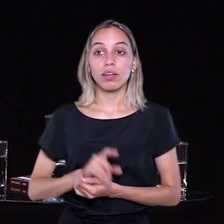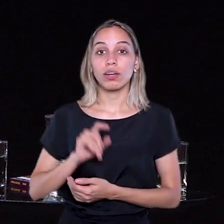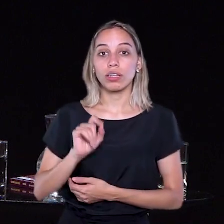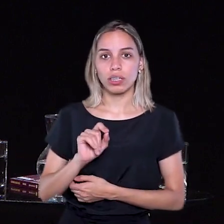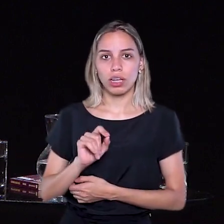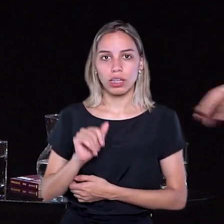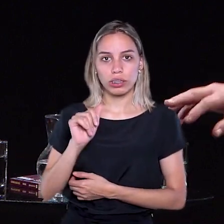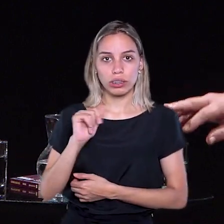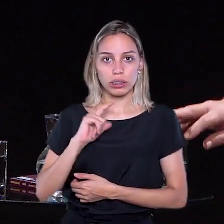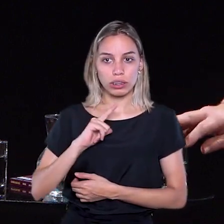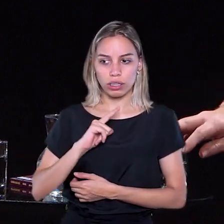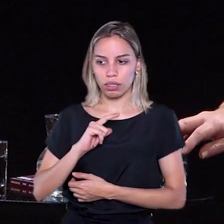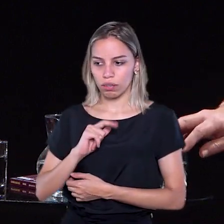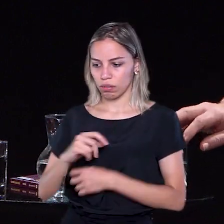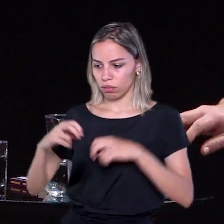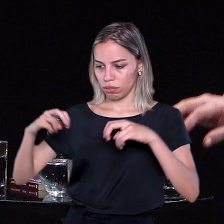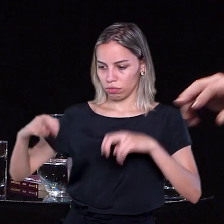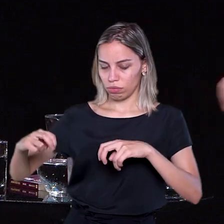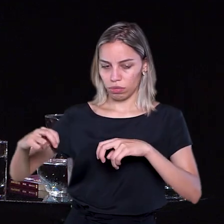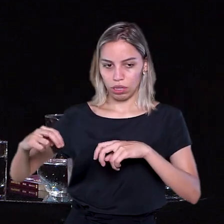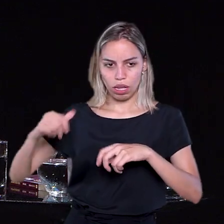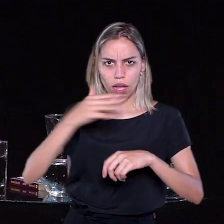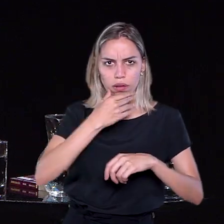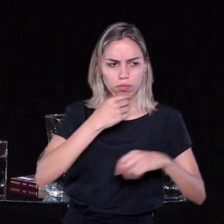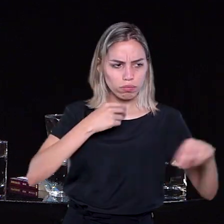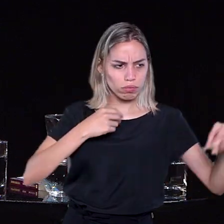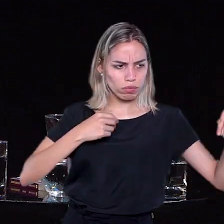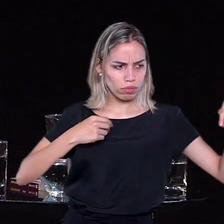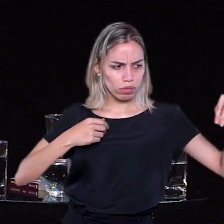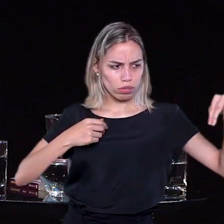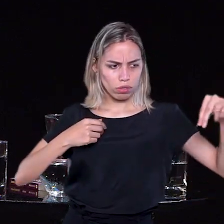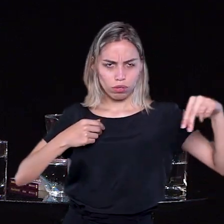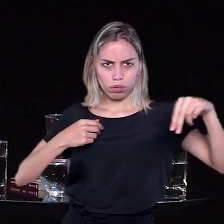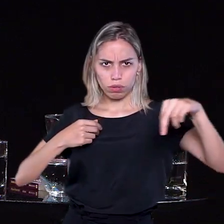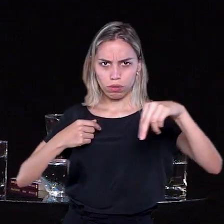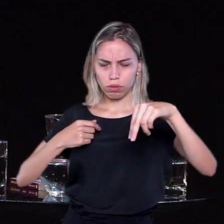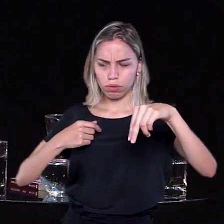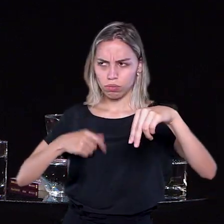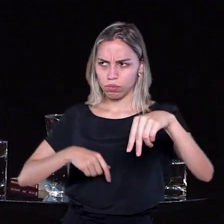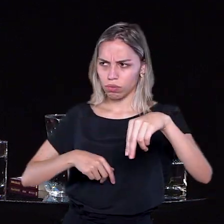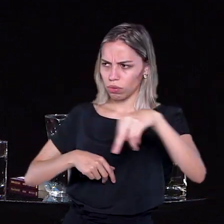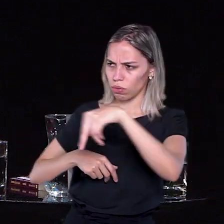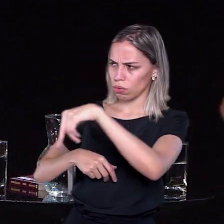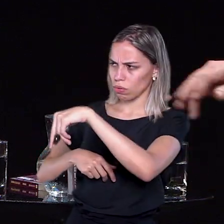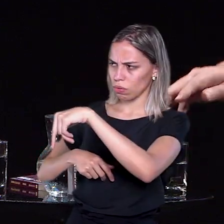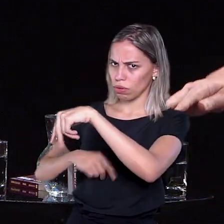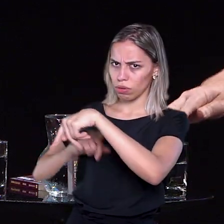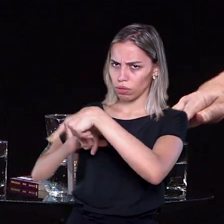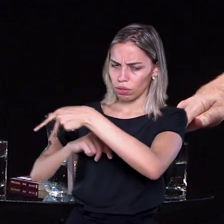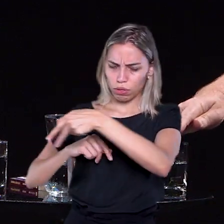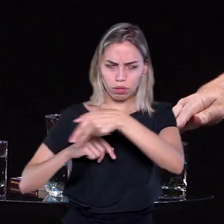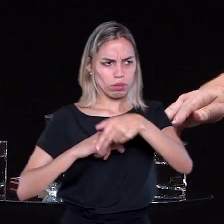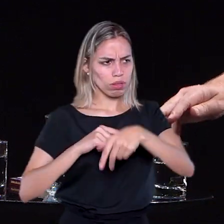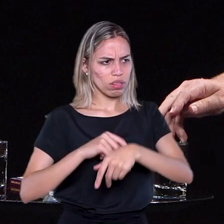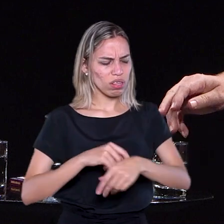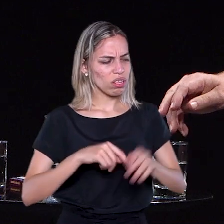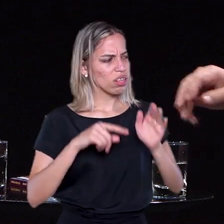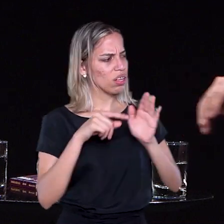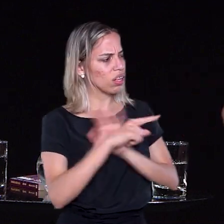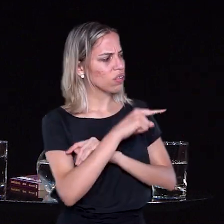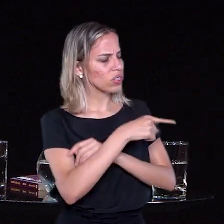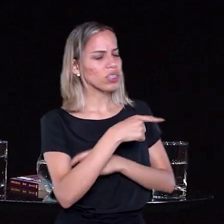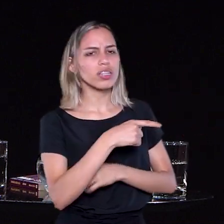passa um senhor na calçada e volta, assim, um senhor de uns 65, 70 anos, e volta e pergunta assim, você é a